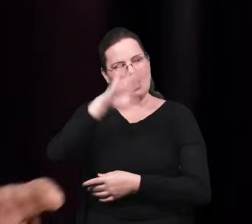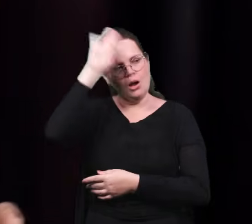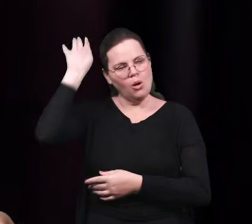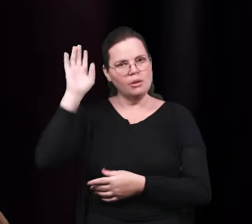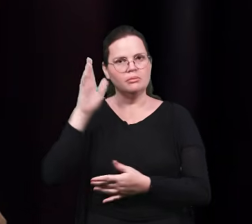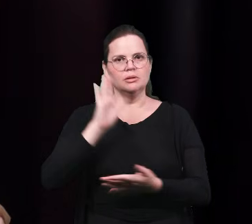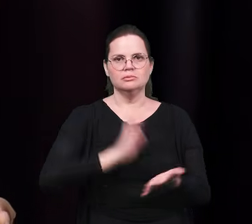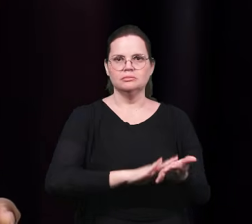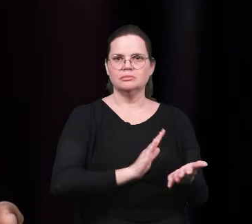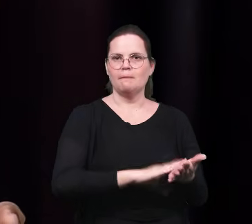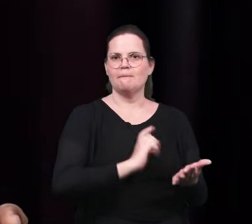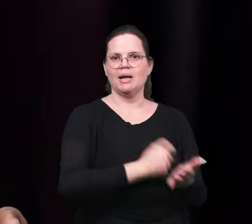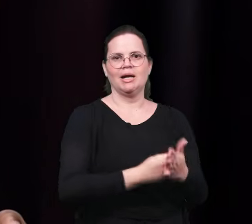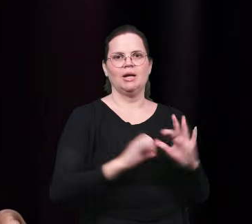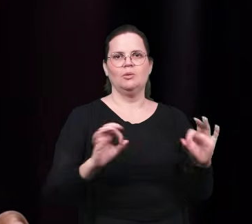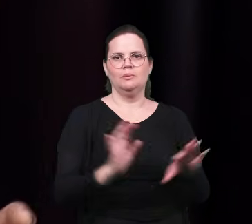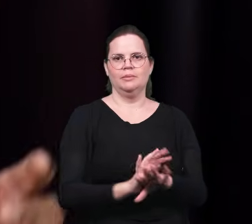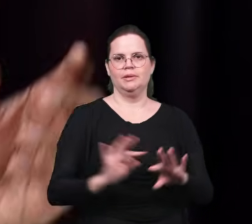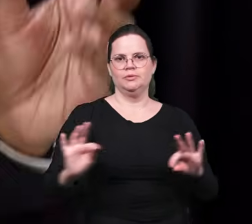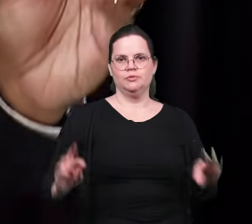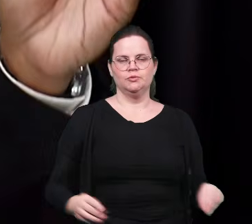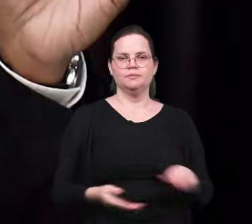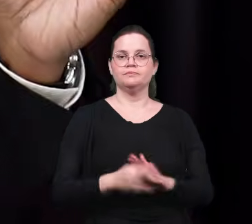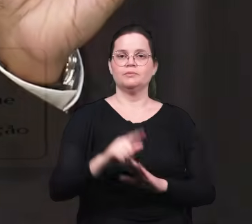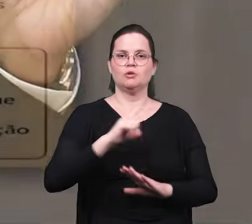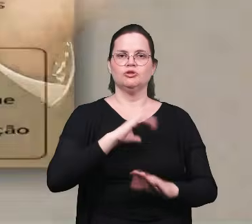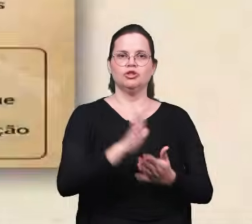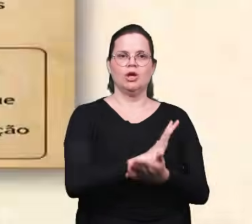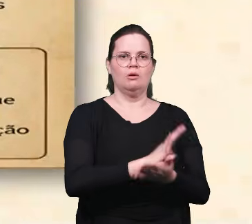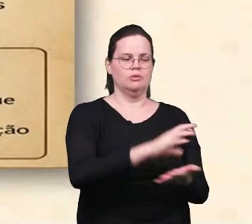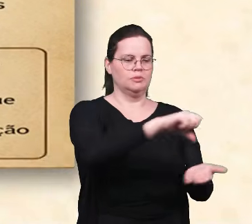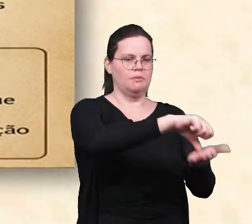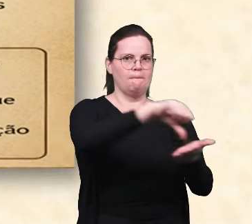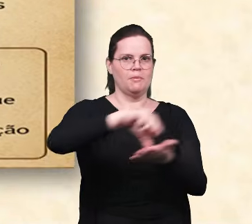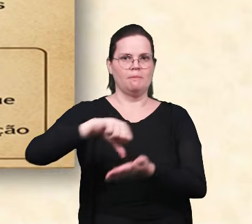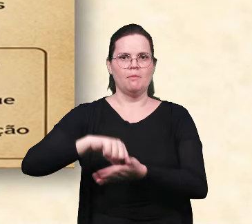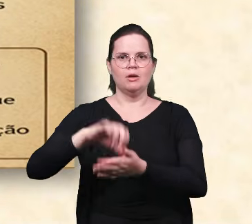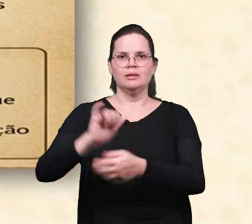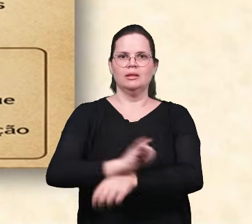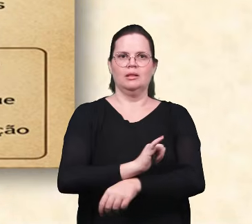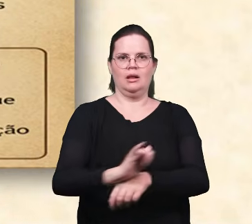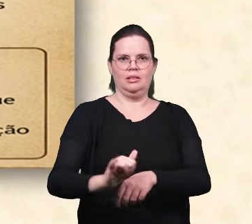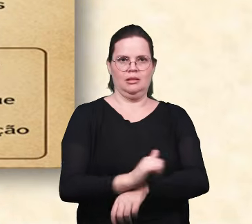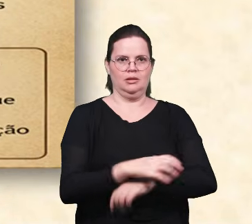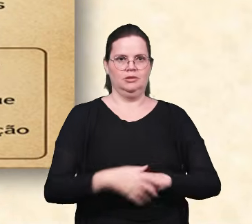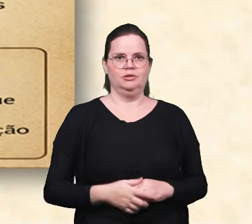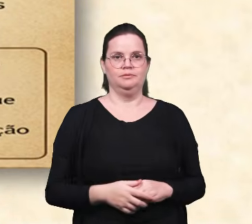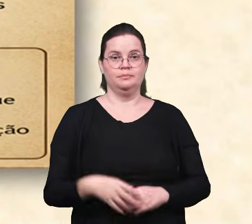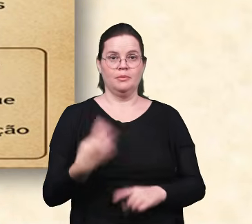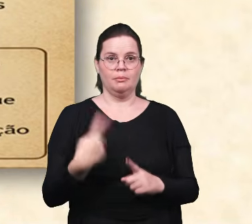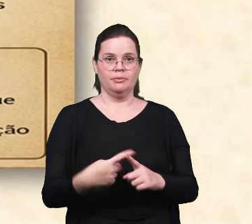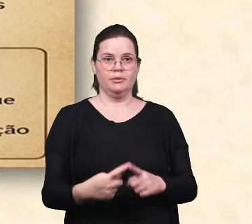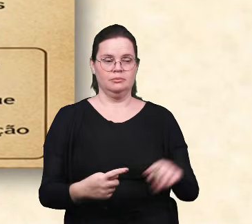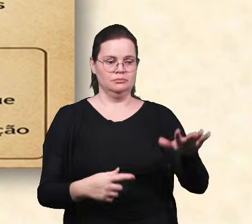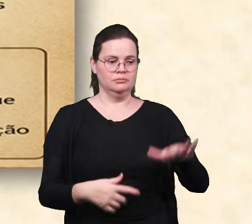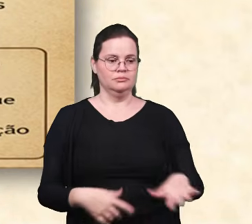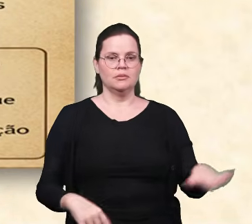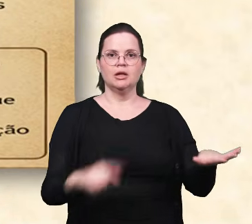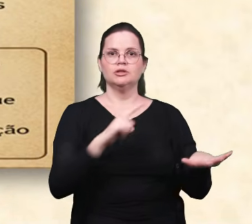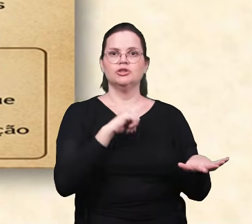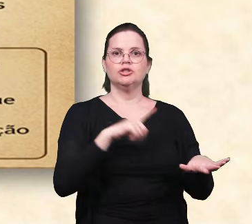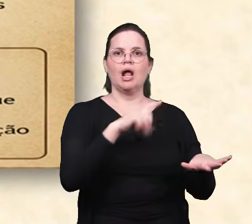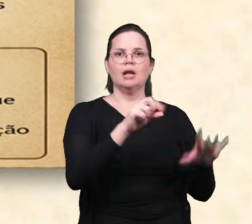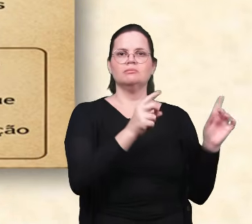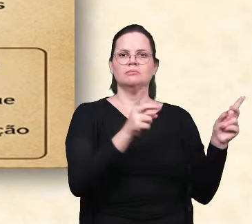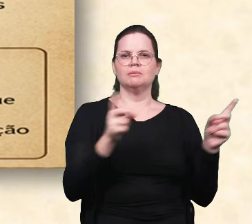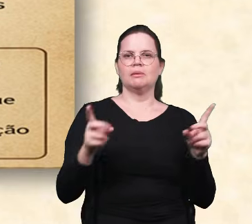estratégicos, que nós vamos até falar um pouco mais adiante, né? Porque ali onde eles estavam era uma rota de um comércio